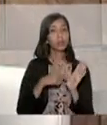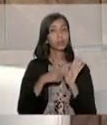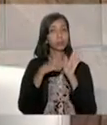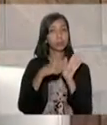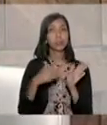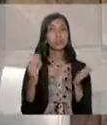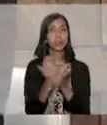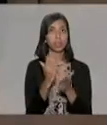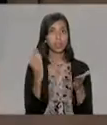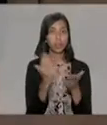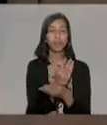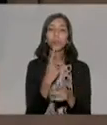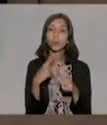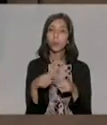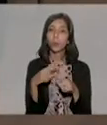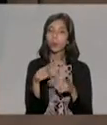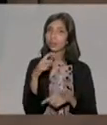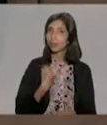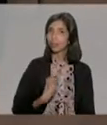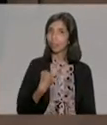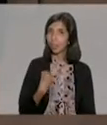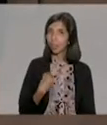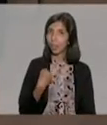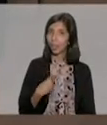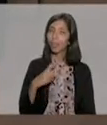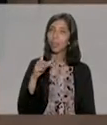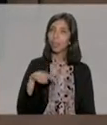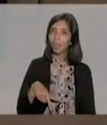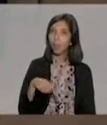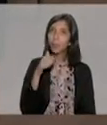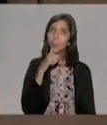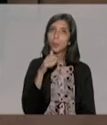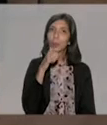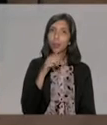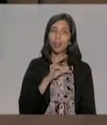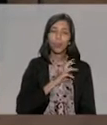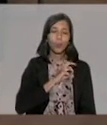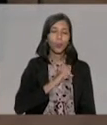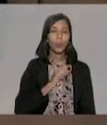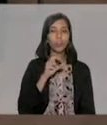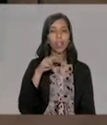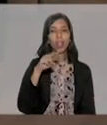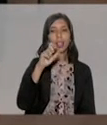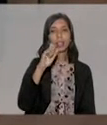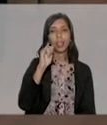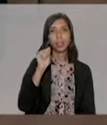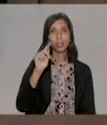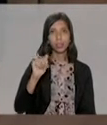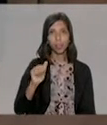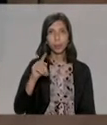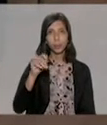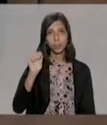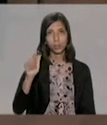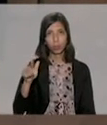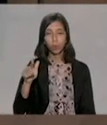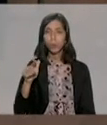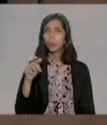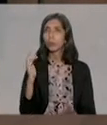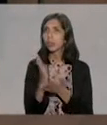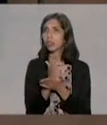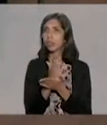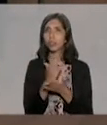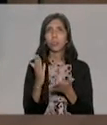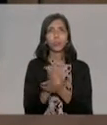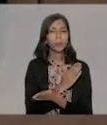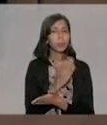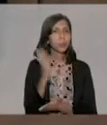literário. Eu vou indicar, porque você está aqui, ninguém menos do que a minha querida, amada Nélida Pinon, com Filhos da América.